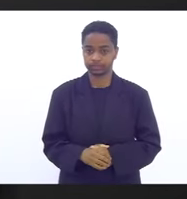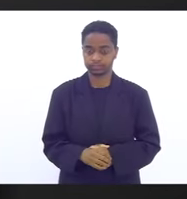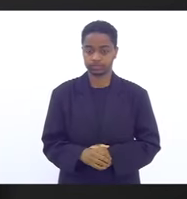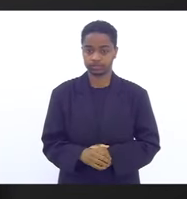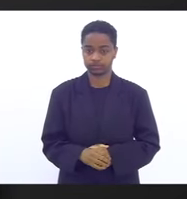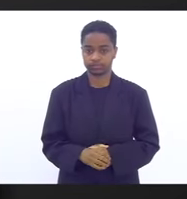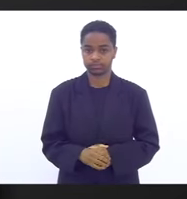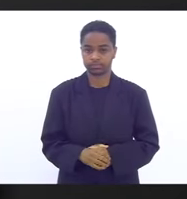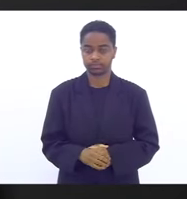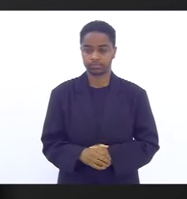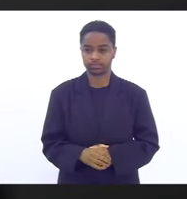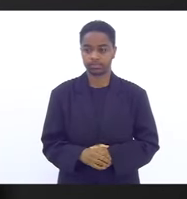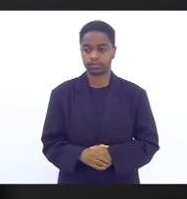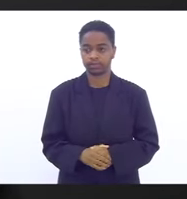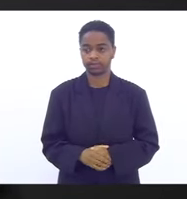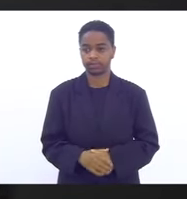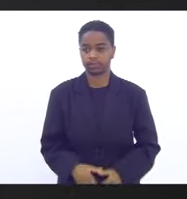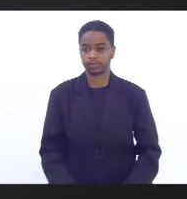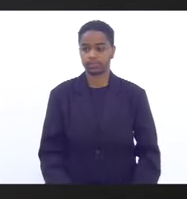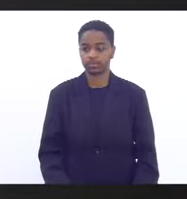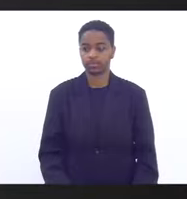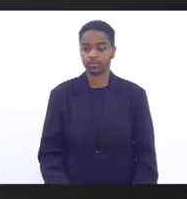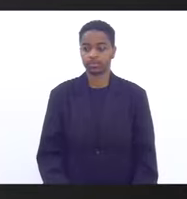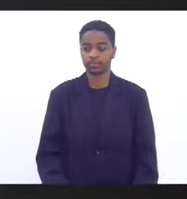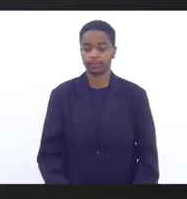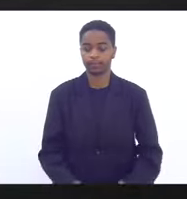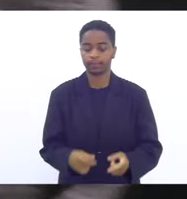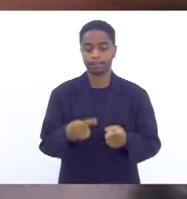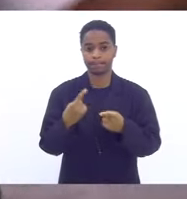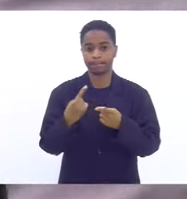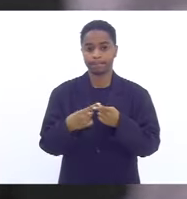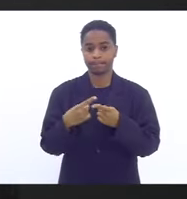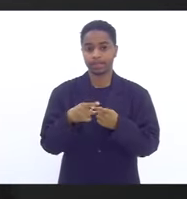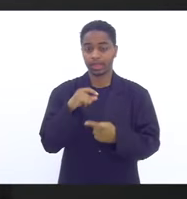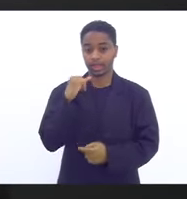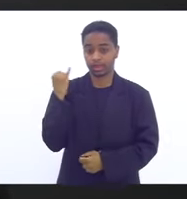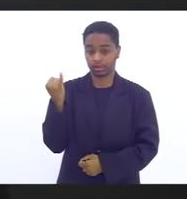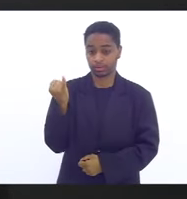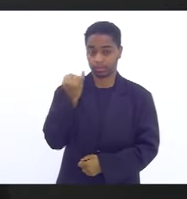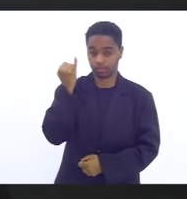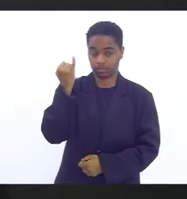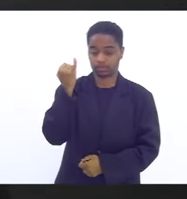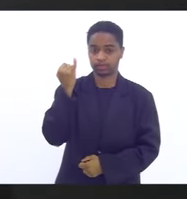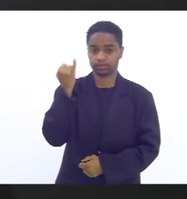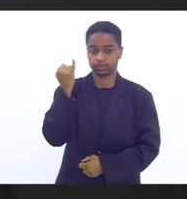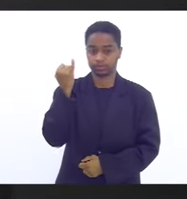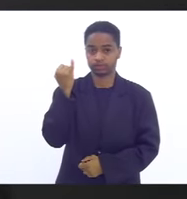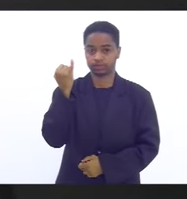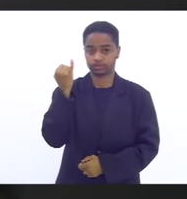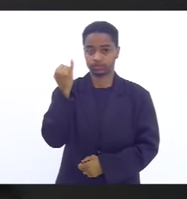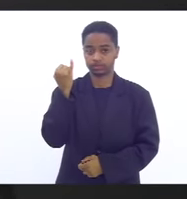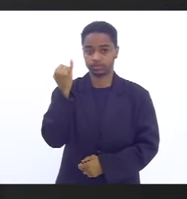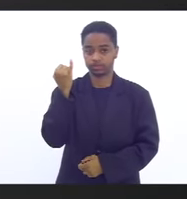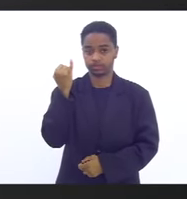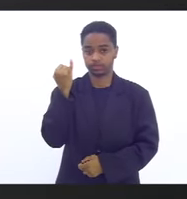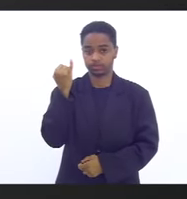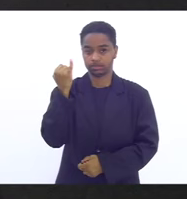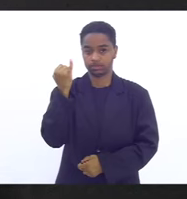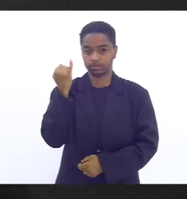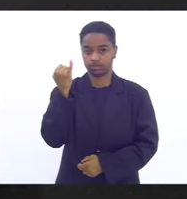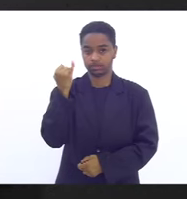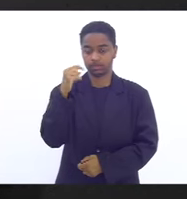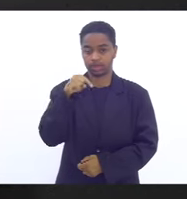Presidente Rodrigo Amorim, é importantíssimo que